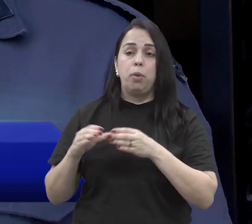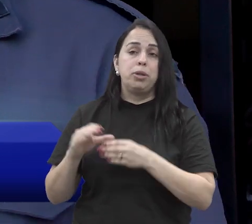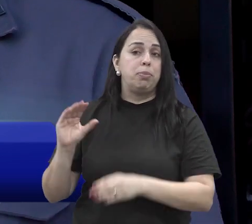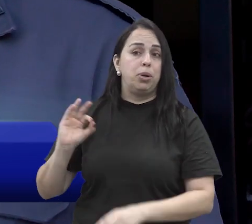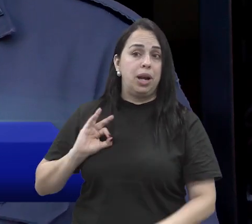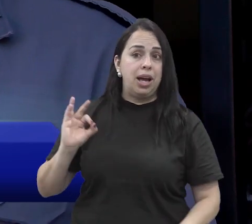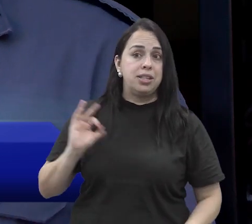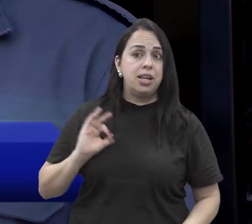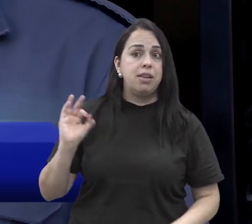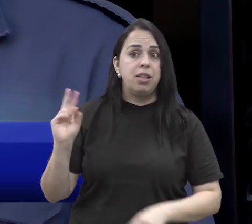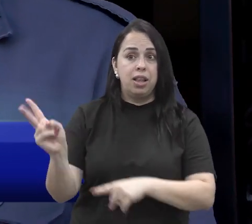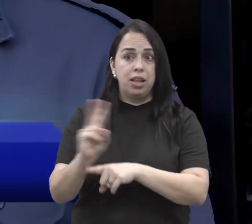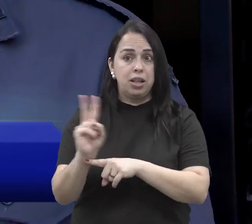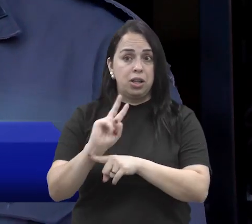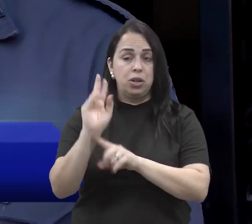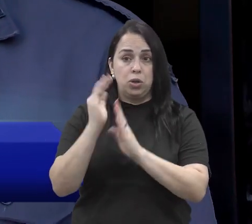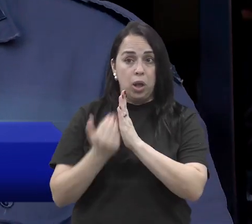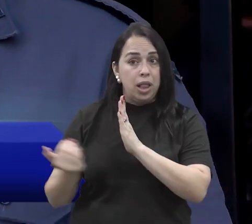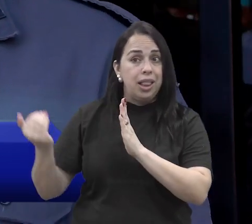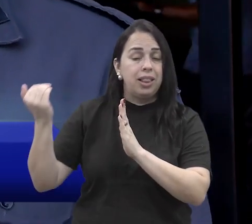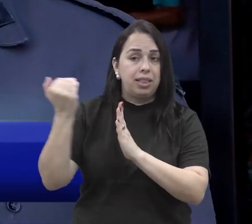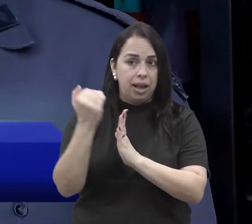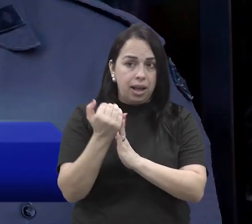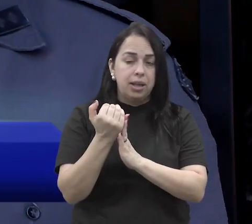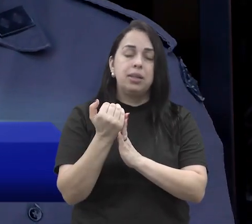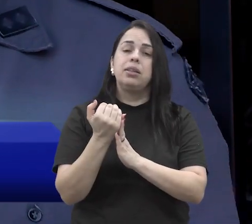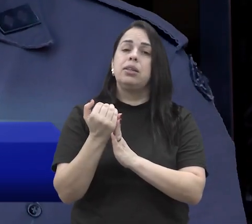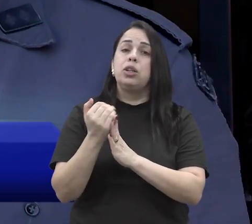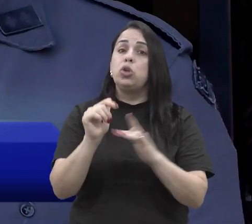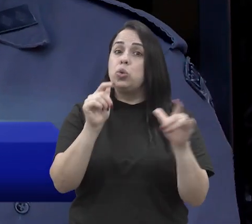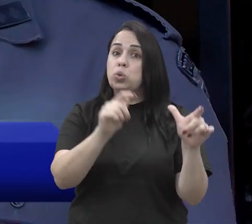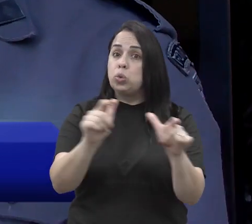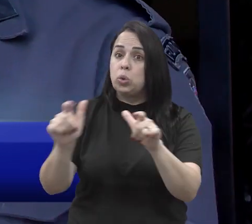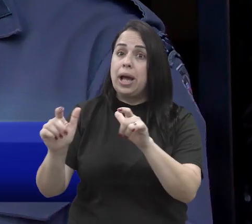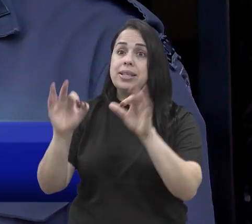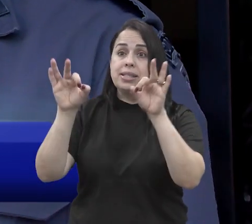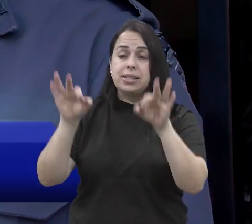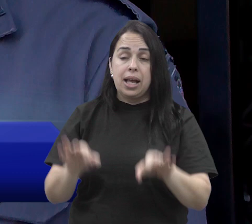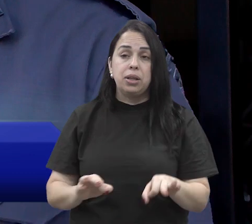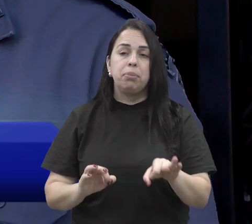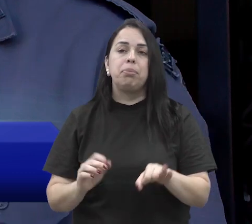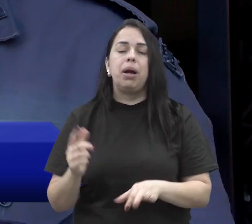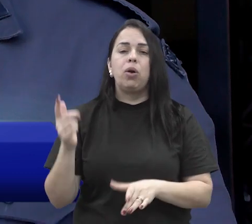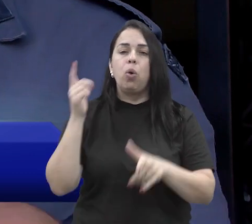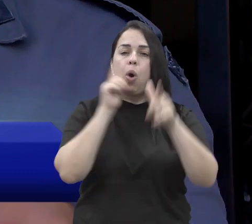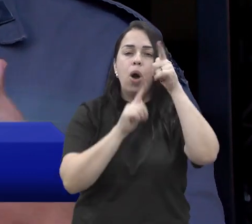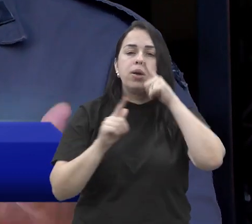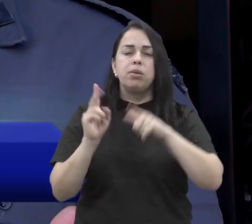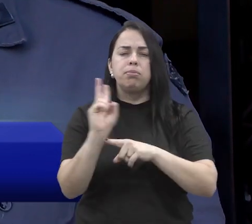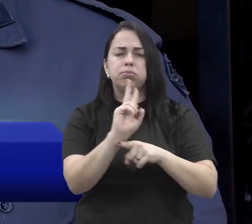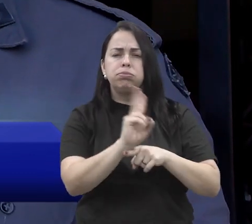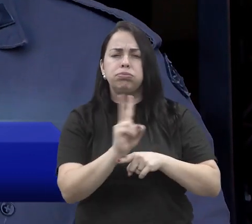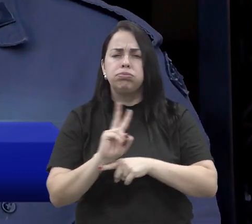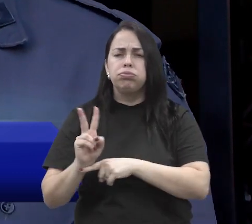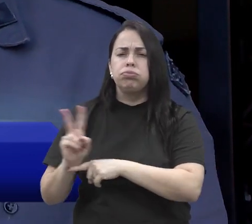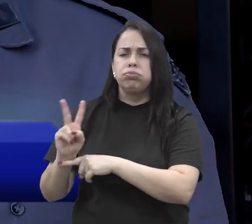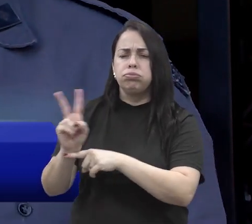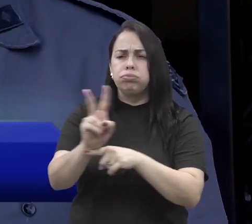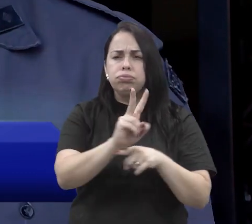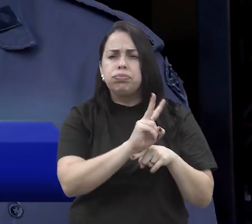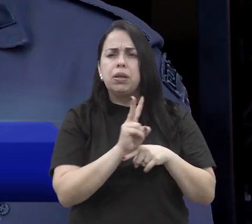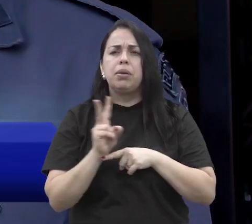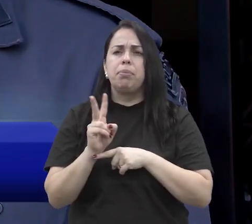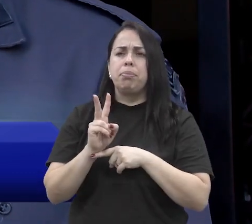Natal ela vem justamente para garantir, maximizar, né, aumentar o nosso efetivo e nos locais corretos, onde a gente tenha centros comerciais e